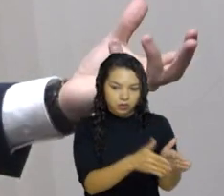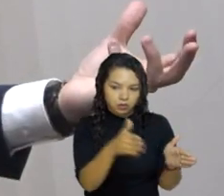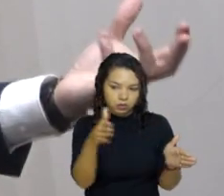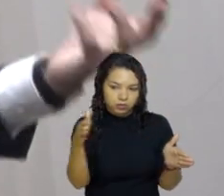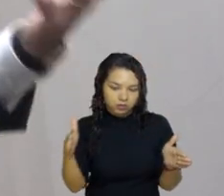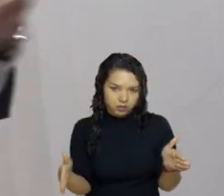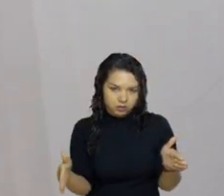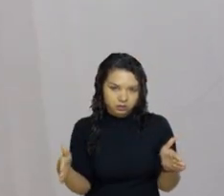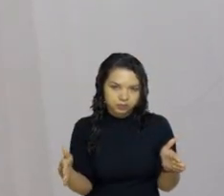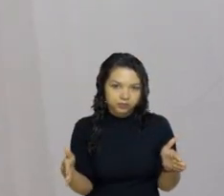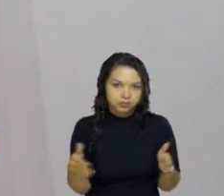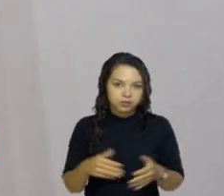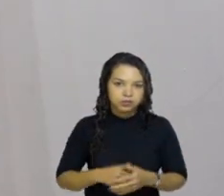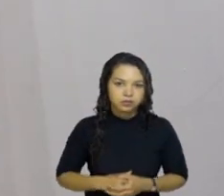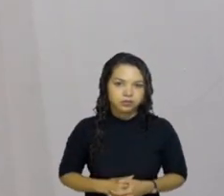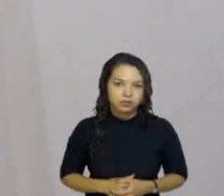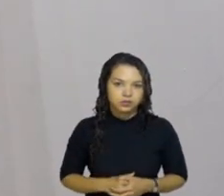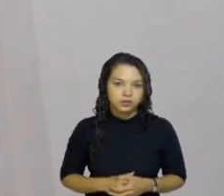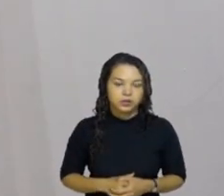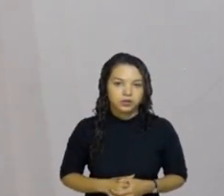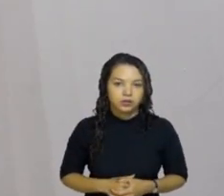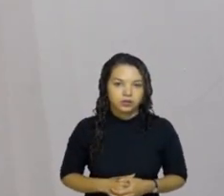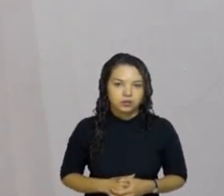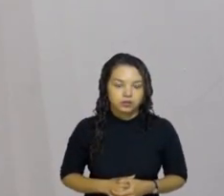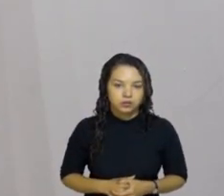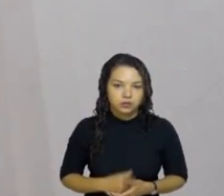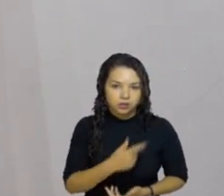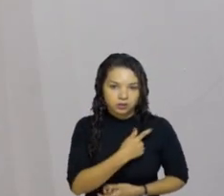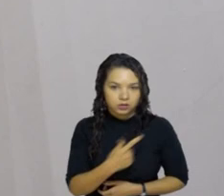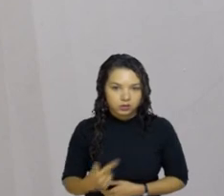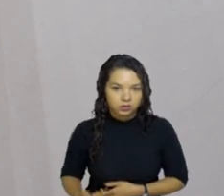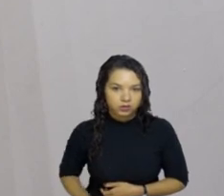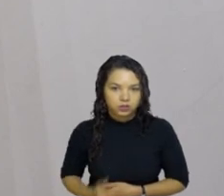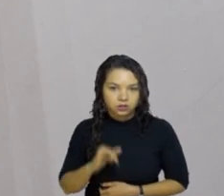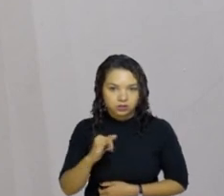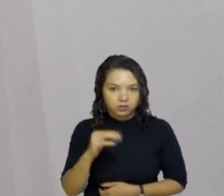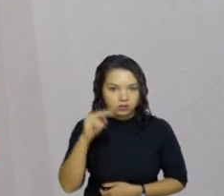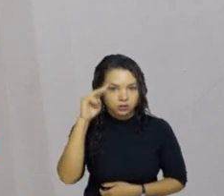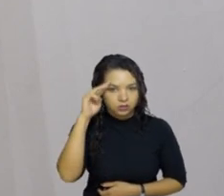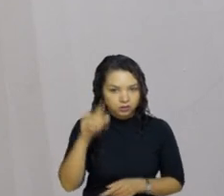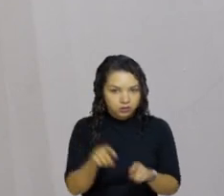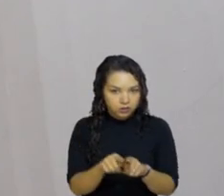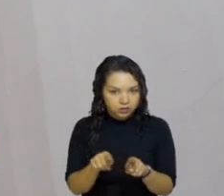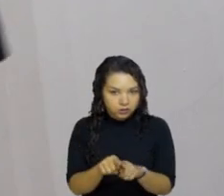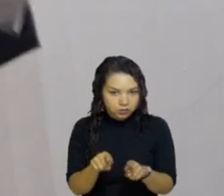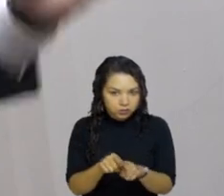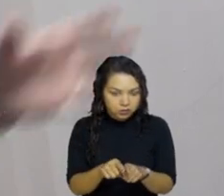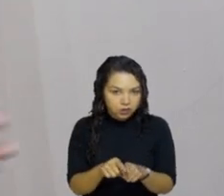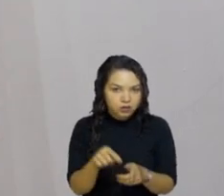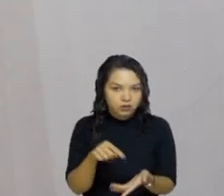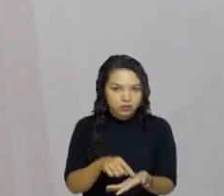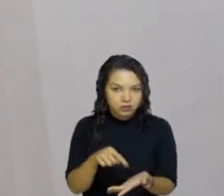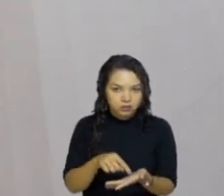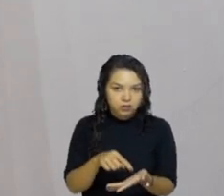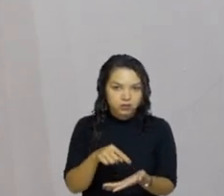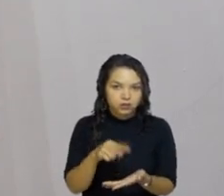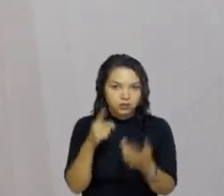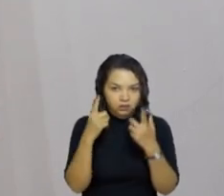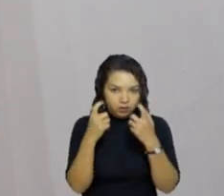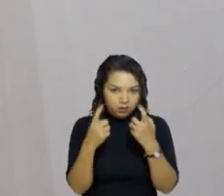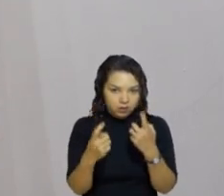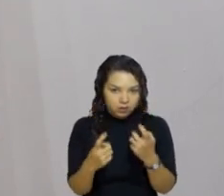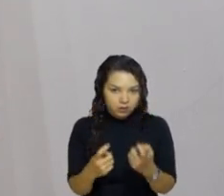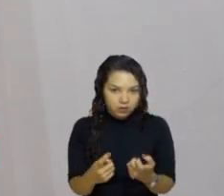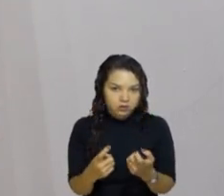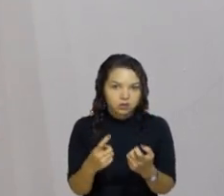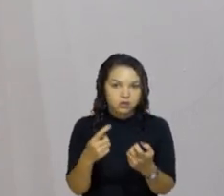O governador Jorginho também tem batido muito na questão da violência doméstica contra a mulher. Nós temos vários projetos dentro da Polícia Civil, até porque no